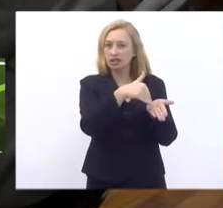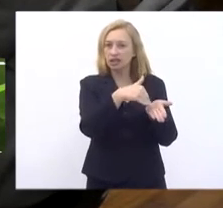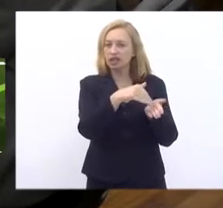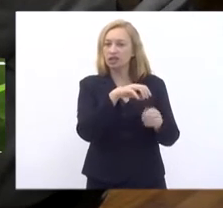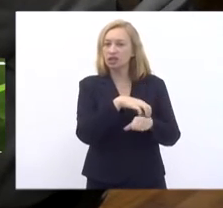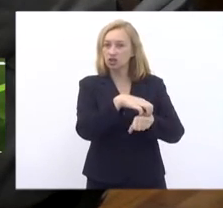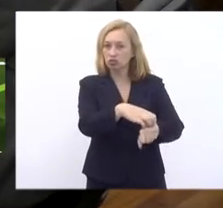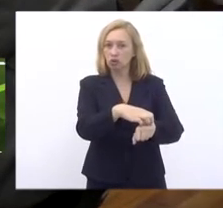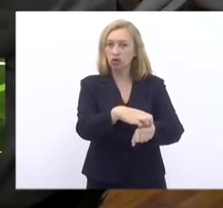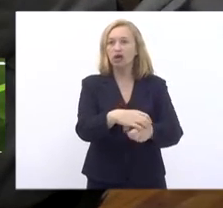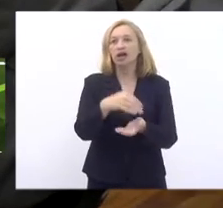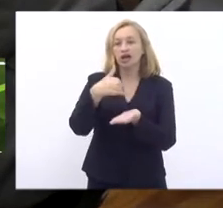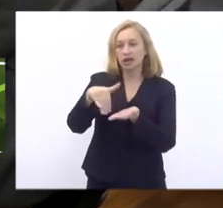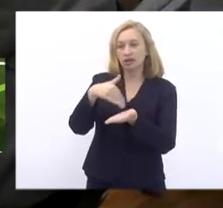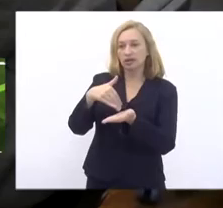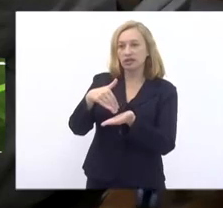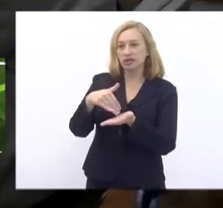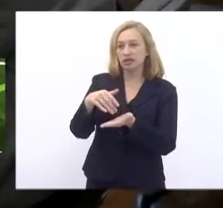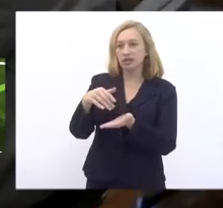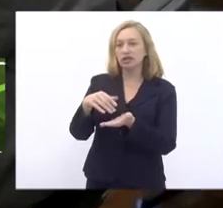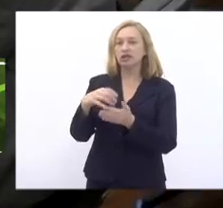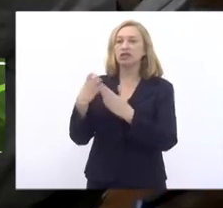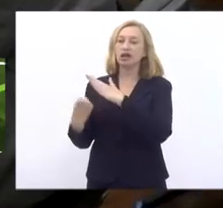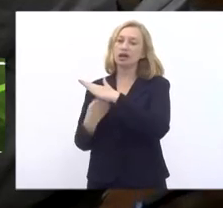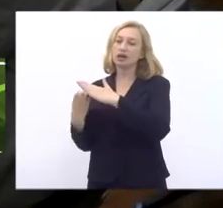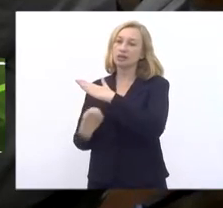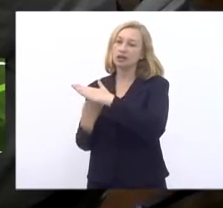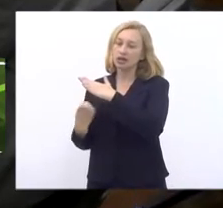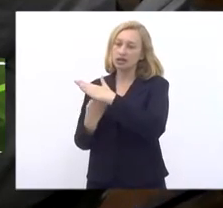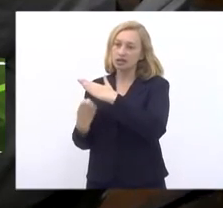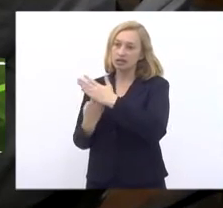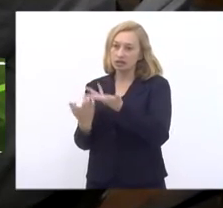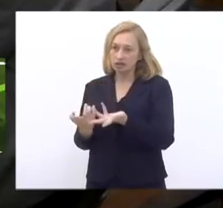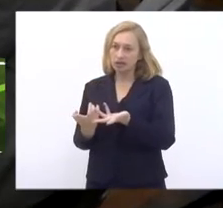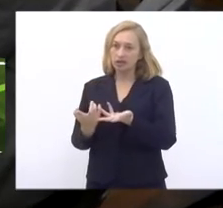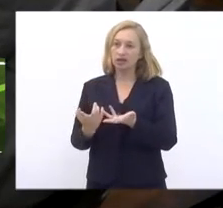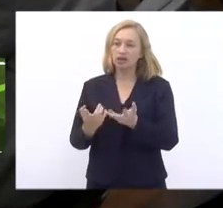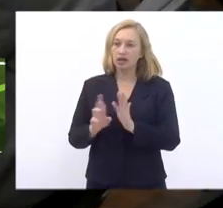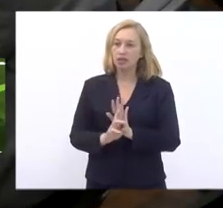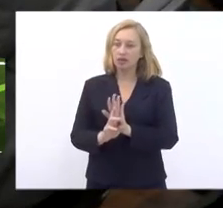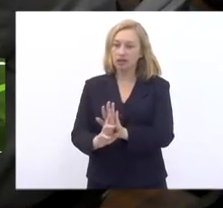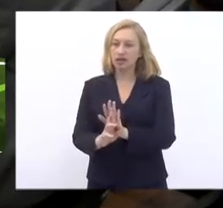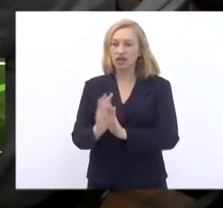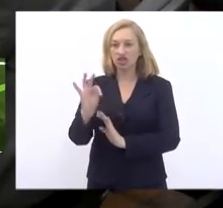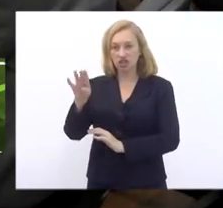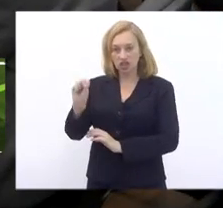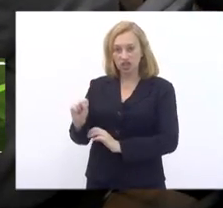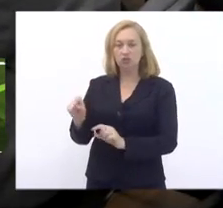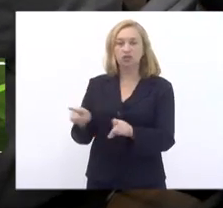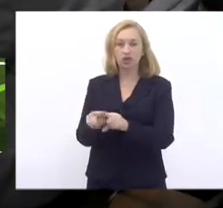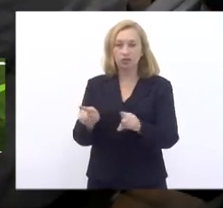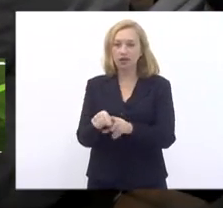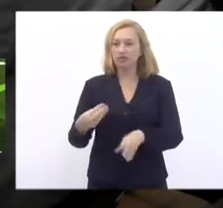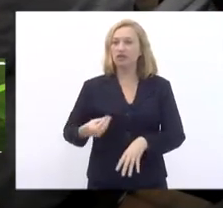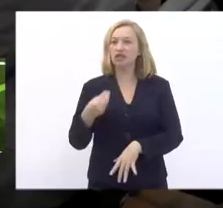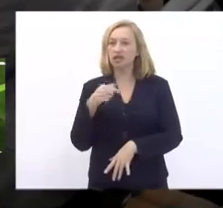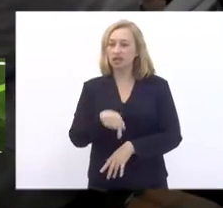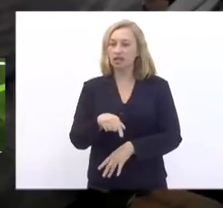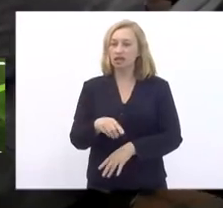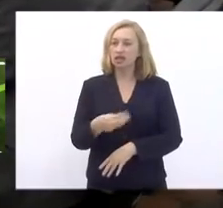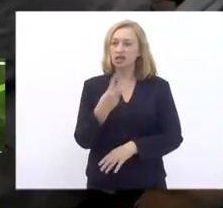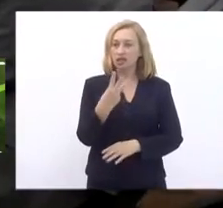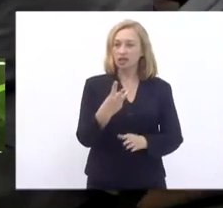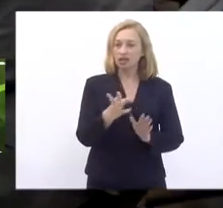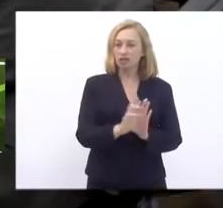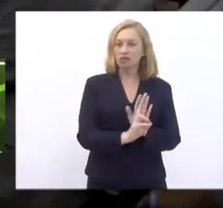Transporte, temos representantes da concessionária, da Supervia, que está aqui, e nós temos representantes da Getransp, que também está presente, que, no caso